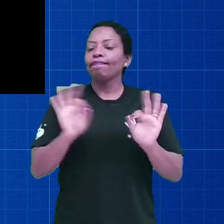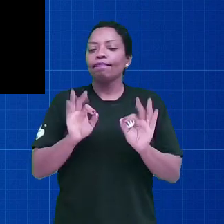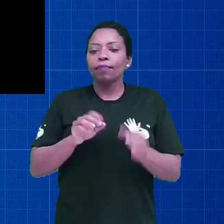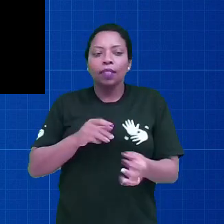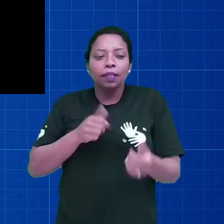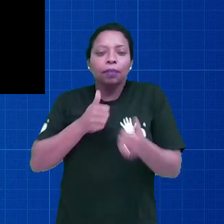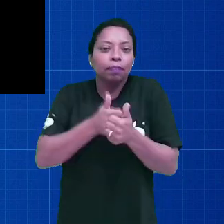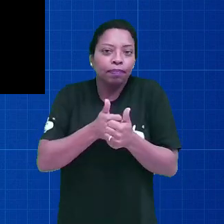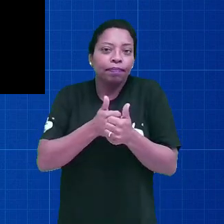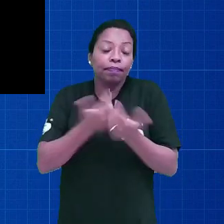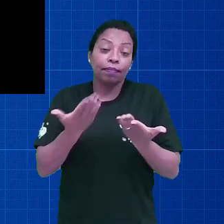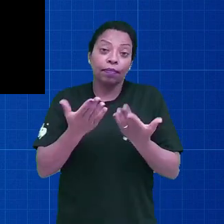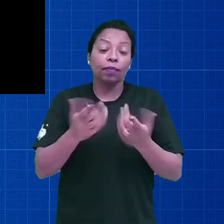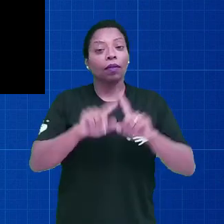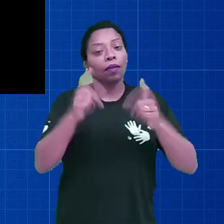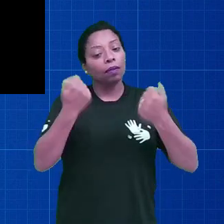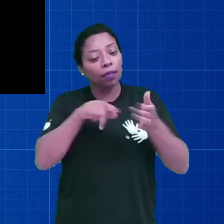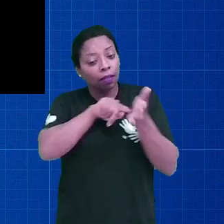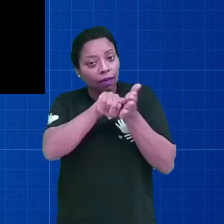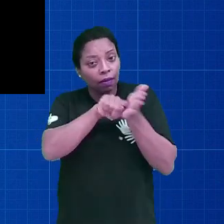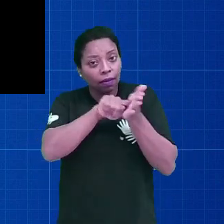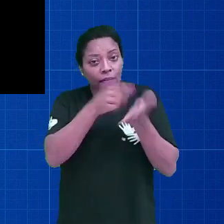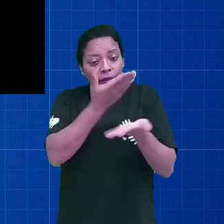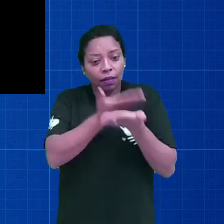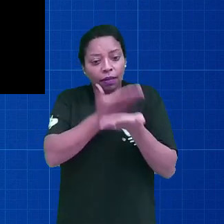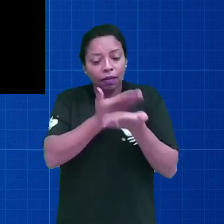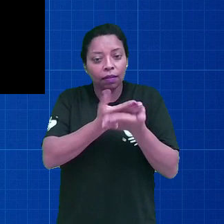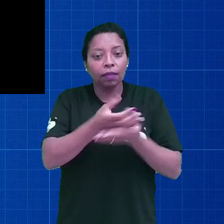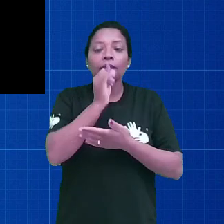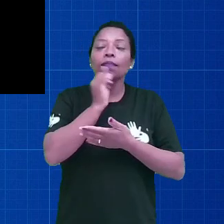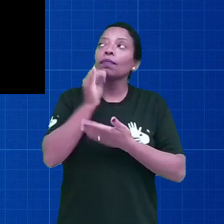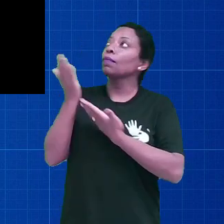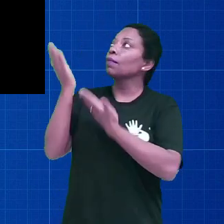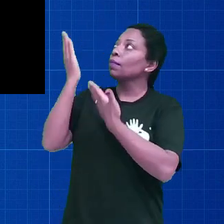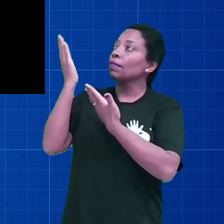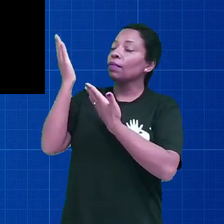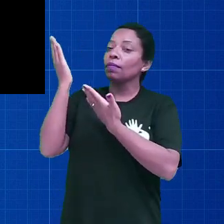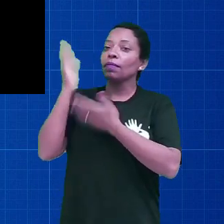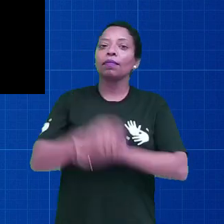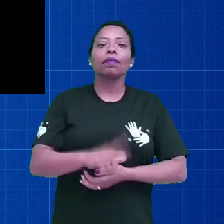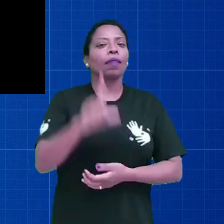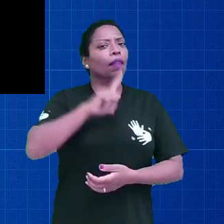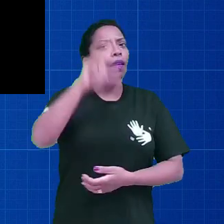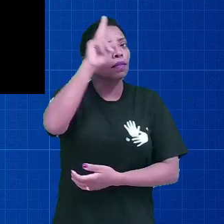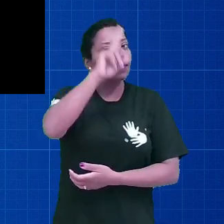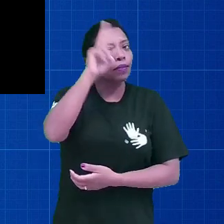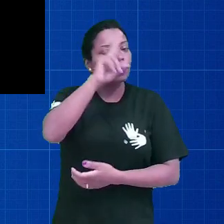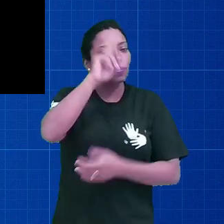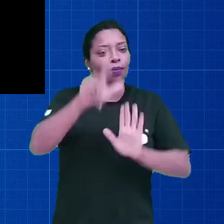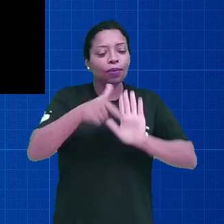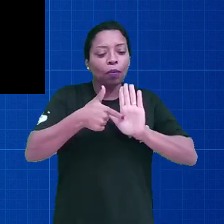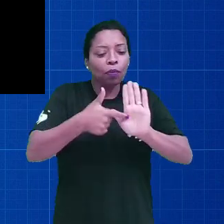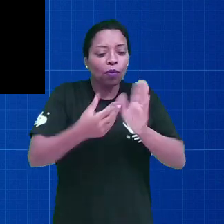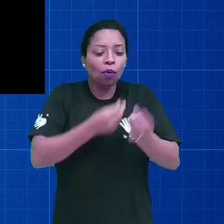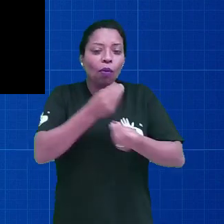pesquisa é realizada de forma mais pontual, por exemplo, como no Lago Vostok, que você tem um histórico de